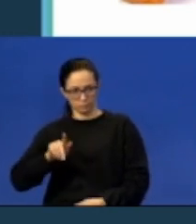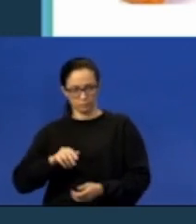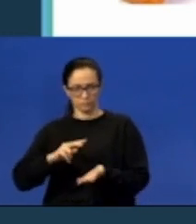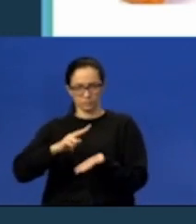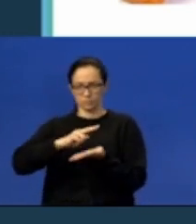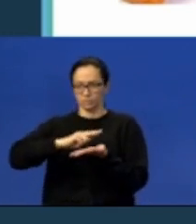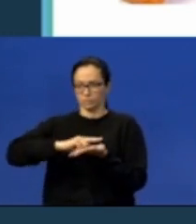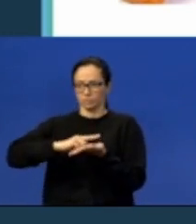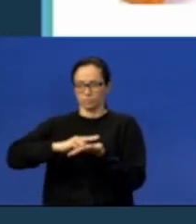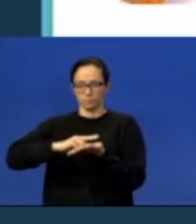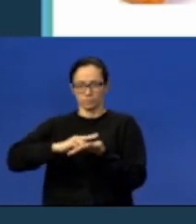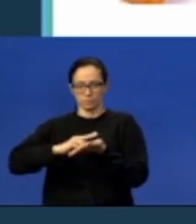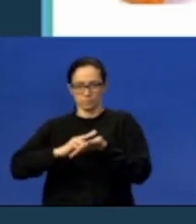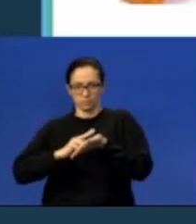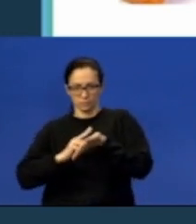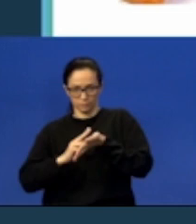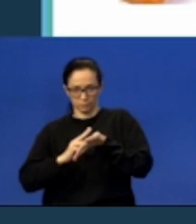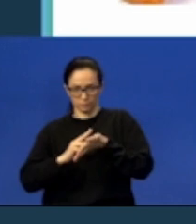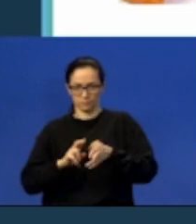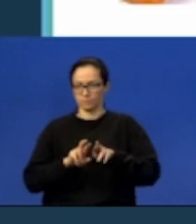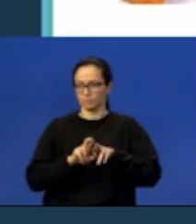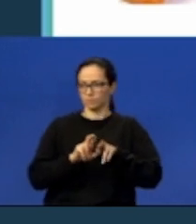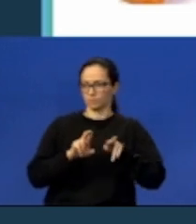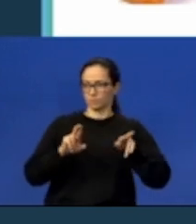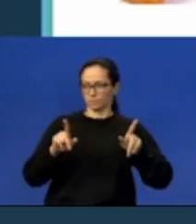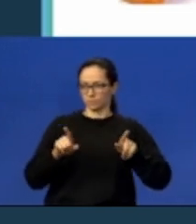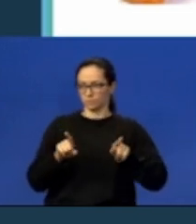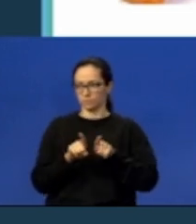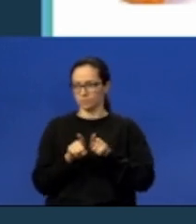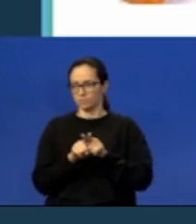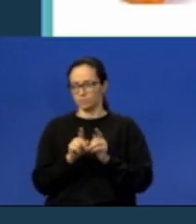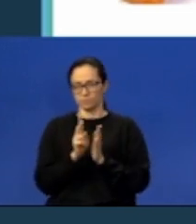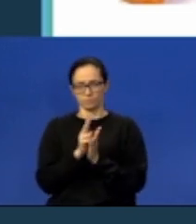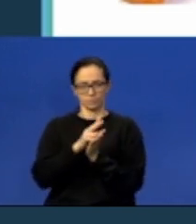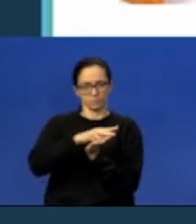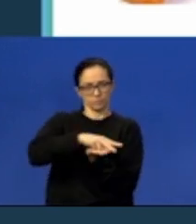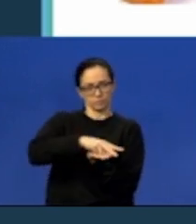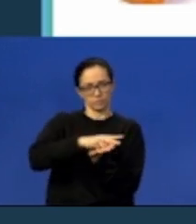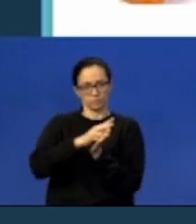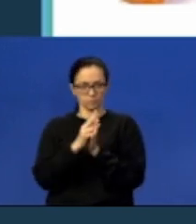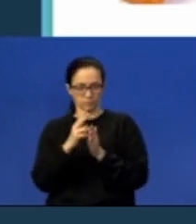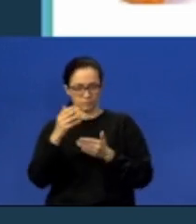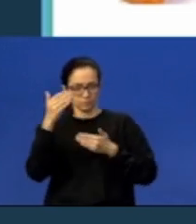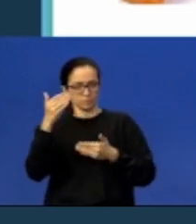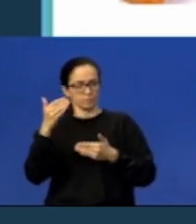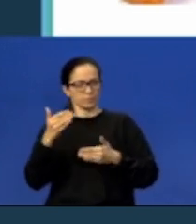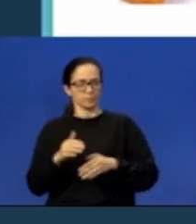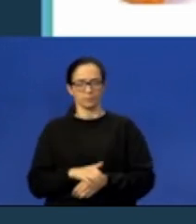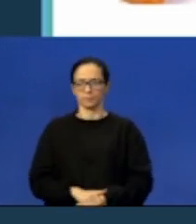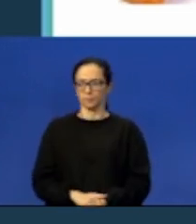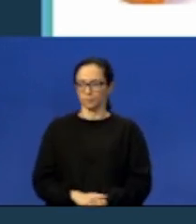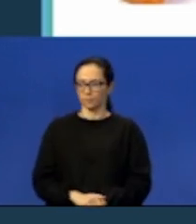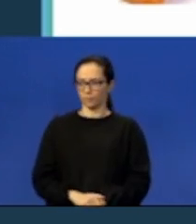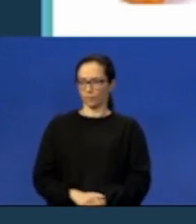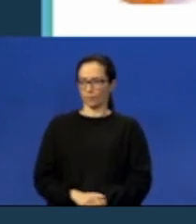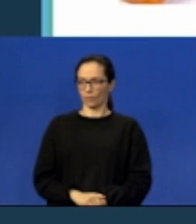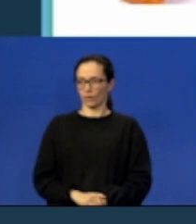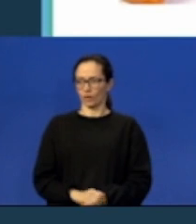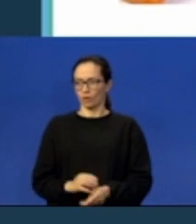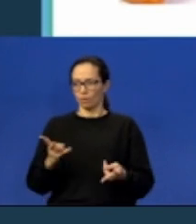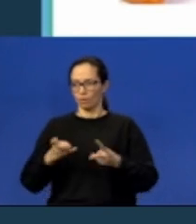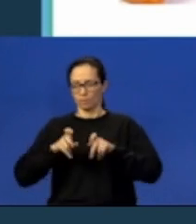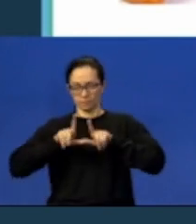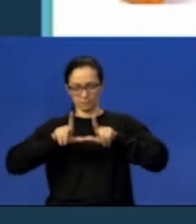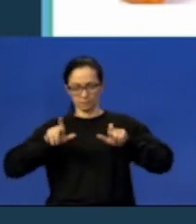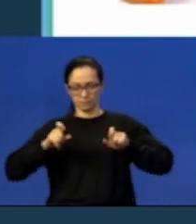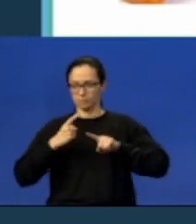uma variação também do decúbito dorsal, e ela é uma modificação da posição de Fowler, e o que a gente observa